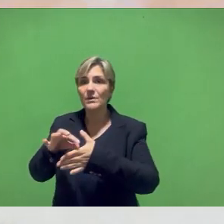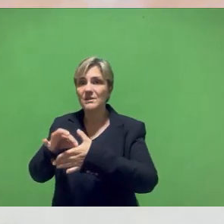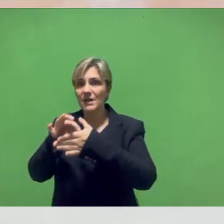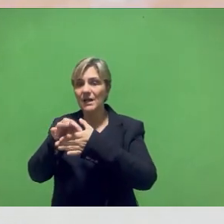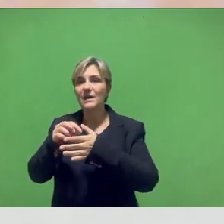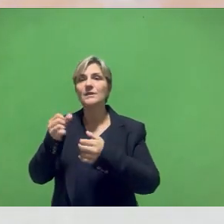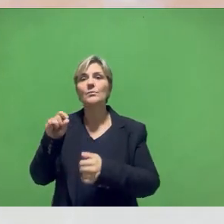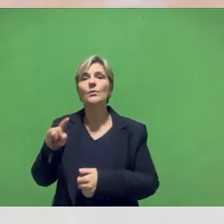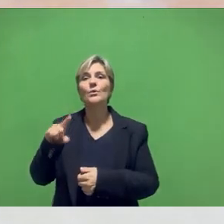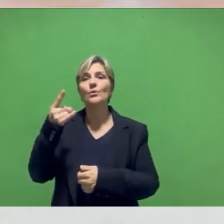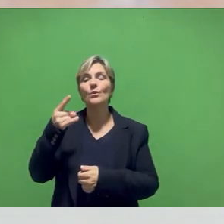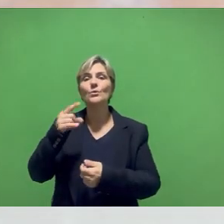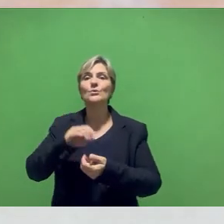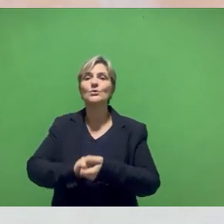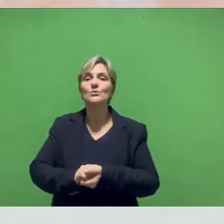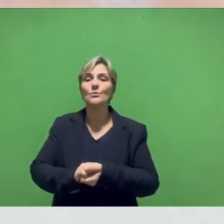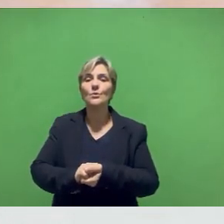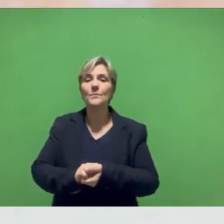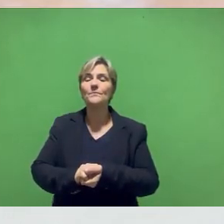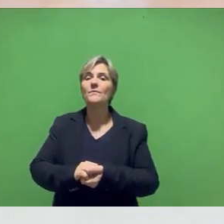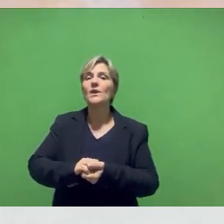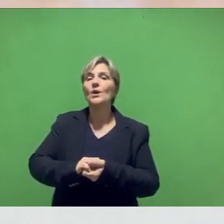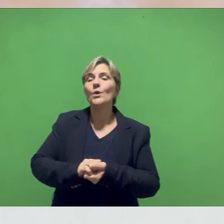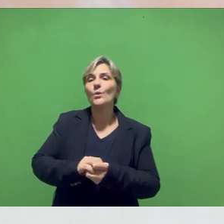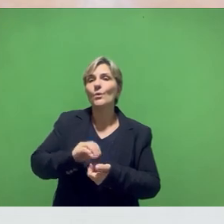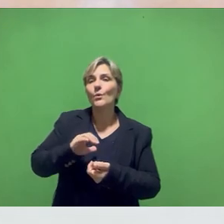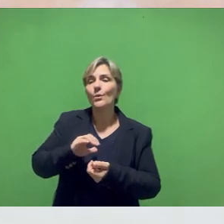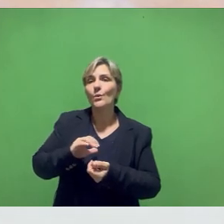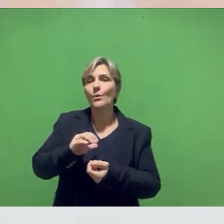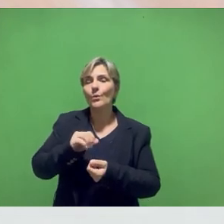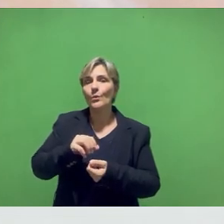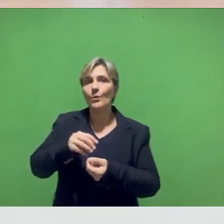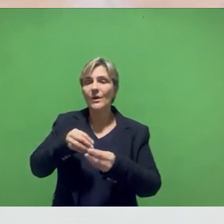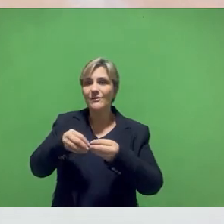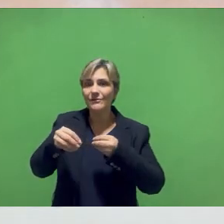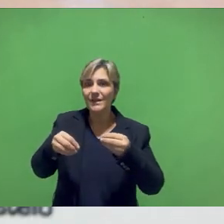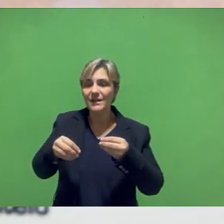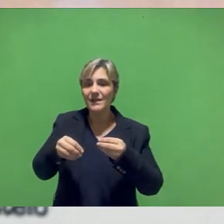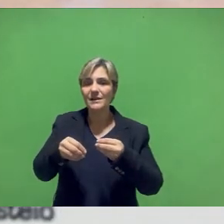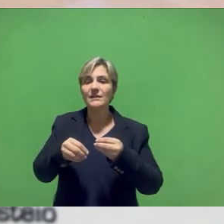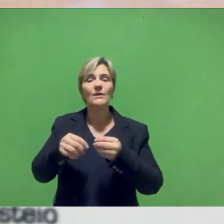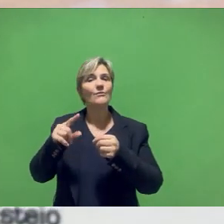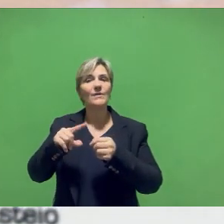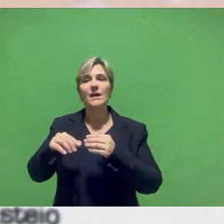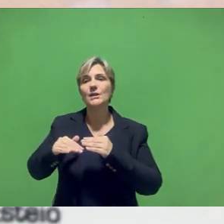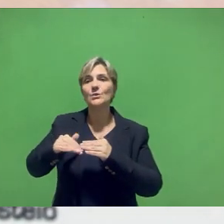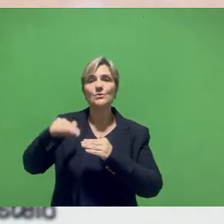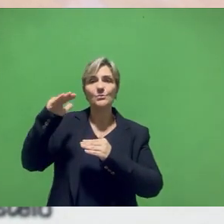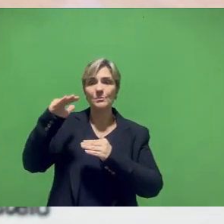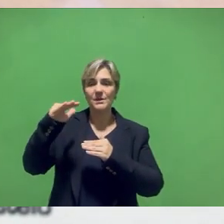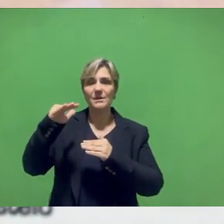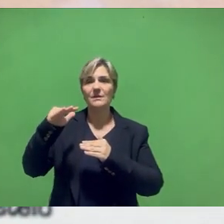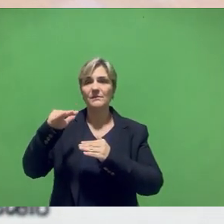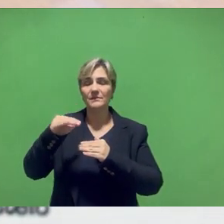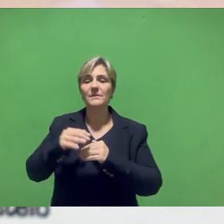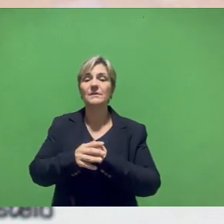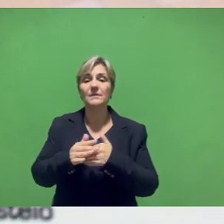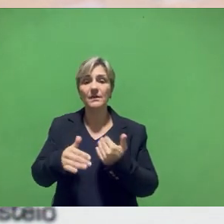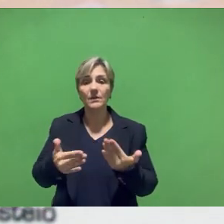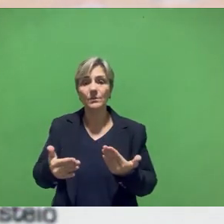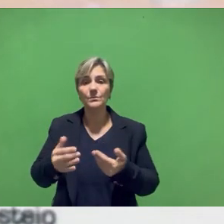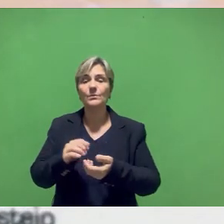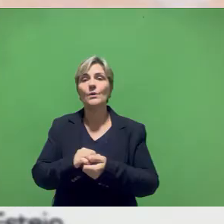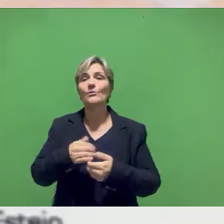por último o carboidrato, a absorção da glicose vai ser reduzida e não vai subir tanto no sangue,